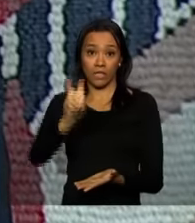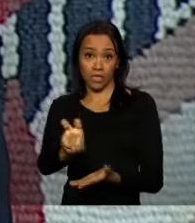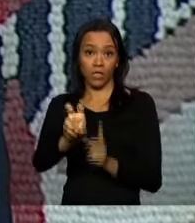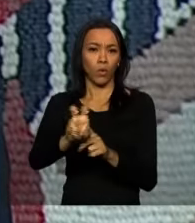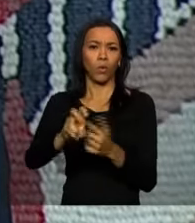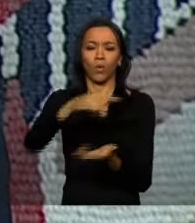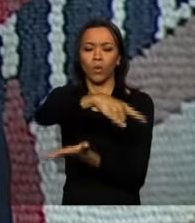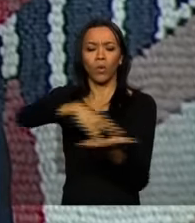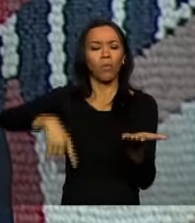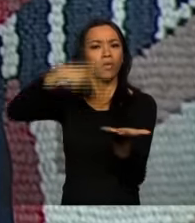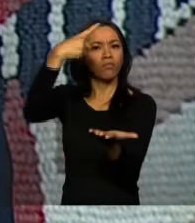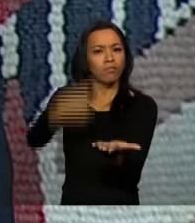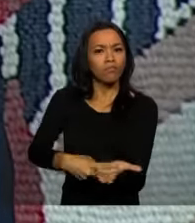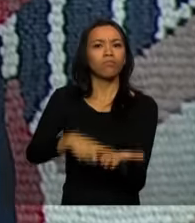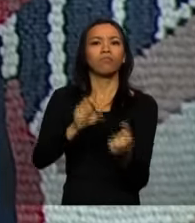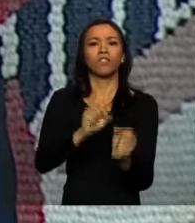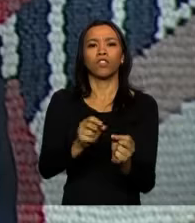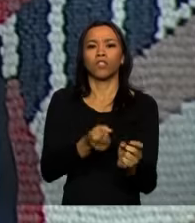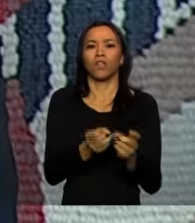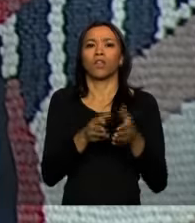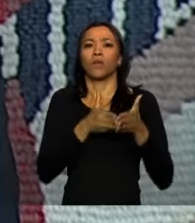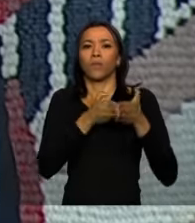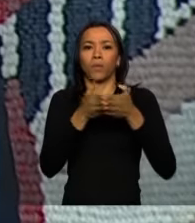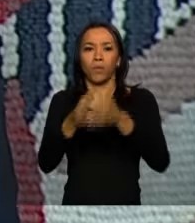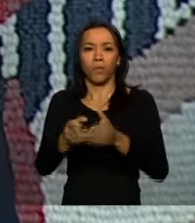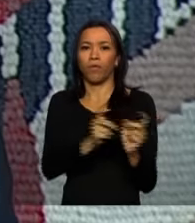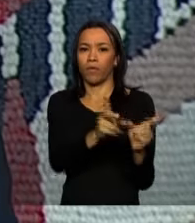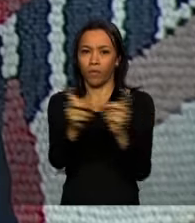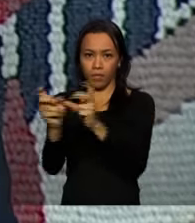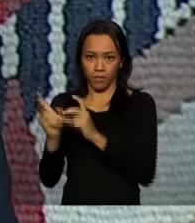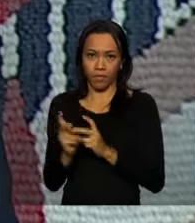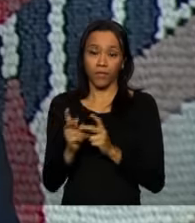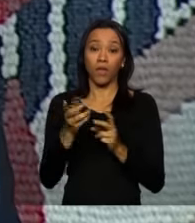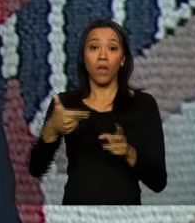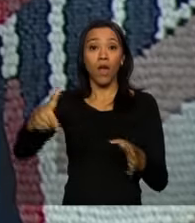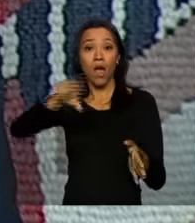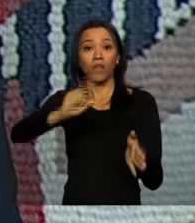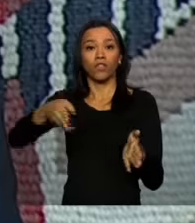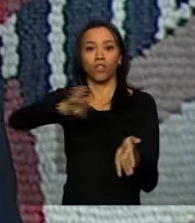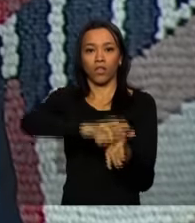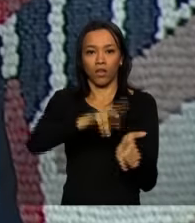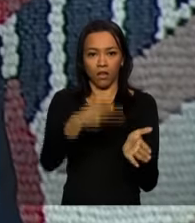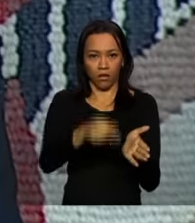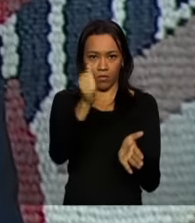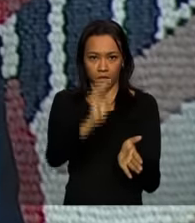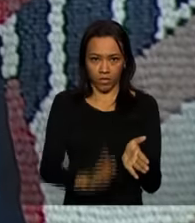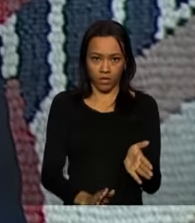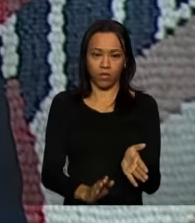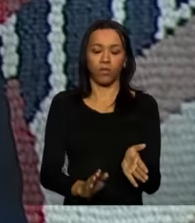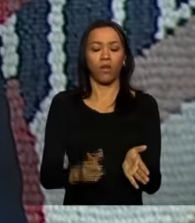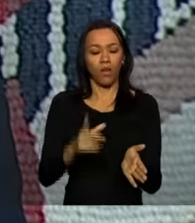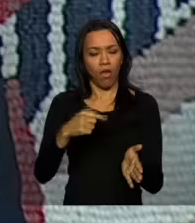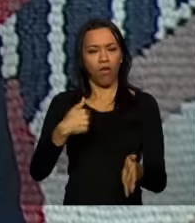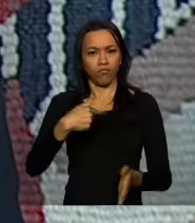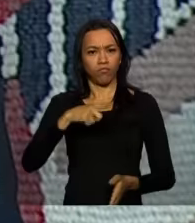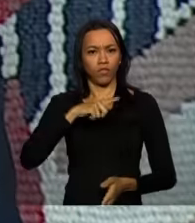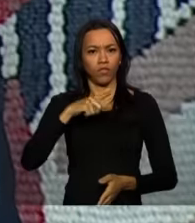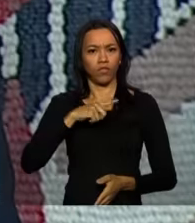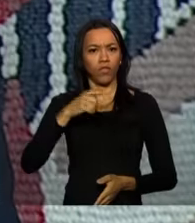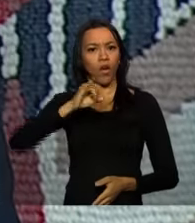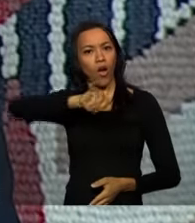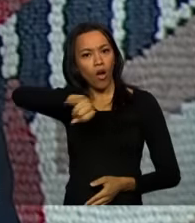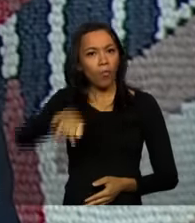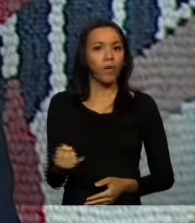Amizade, Comércio e de Navegação. Antes de virmos ao Brasil, tive a oportunidade de